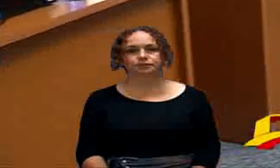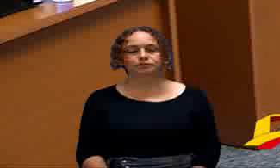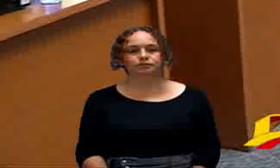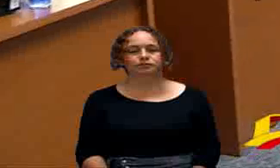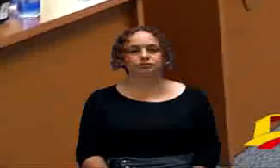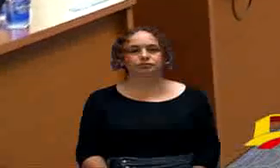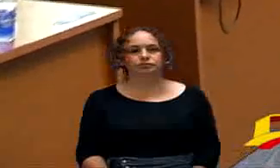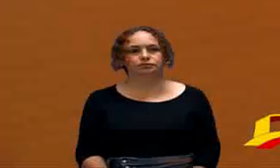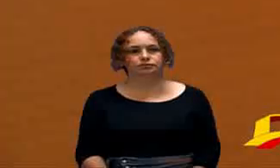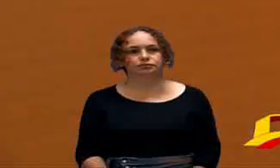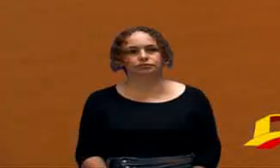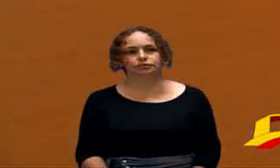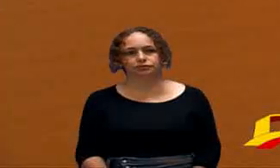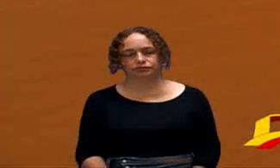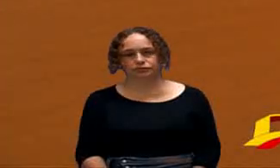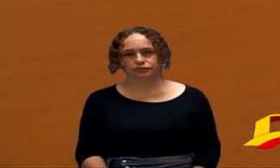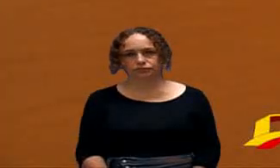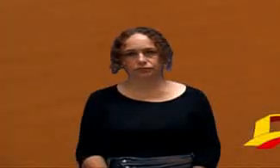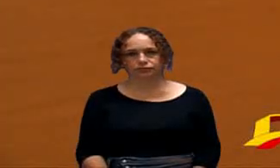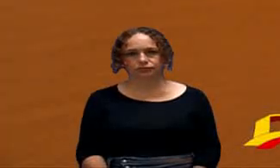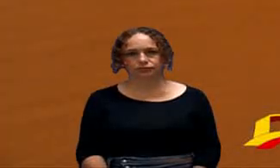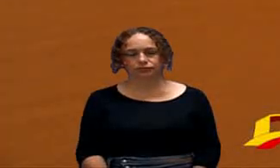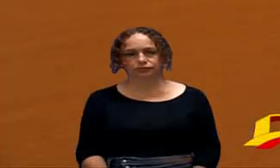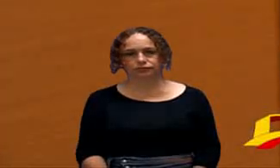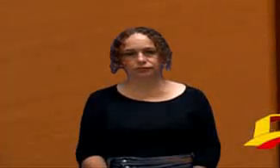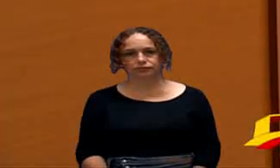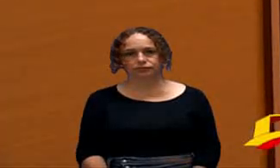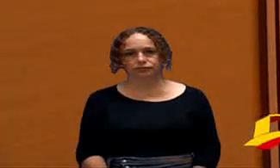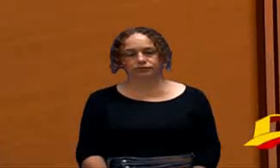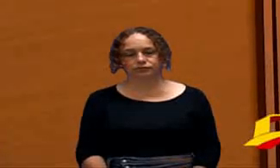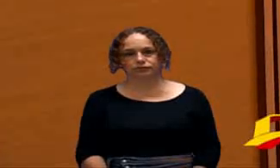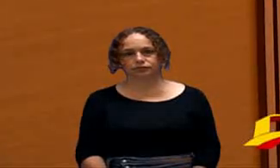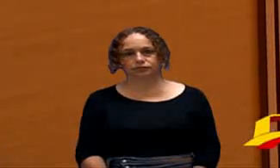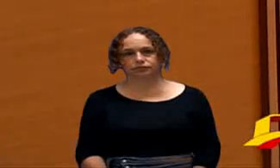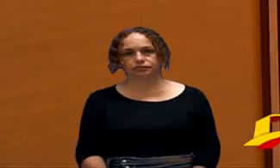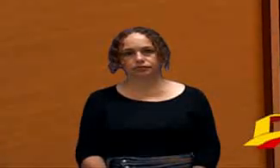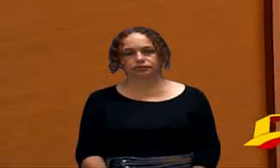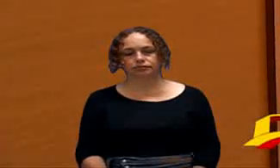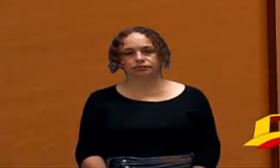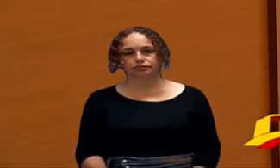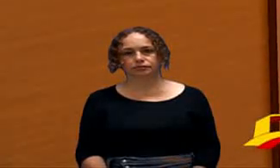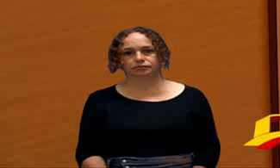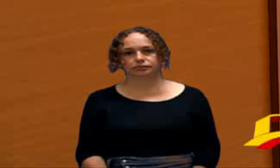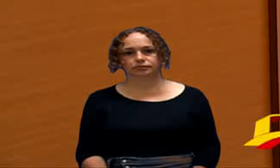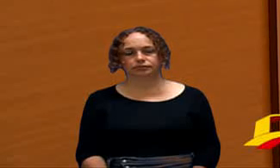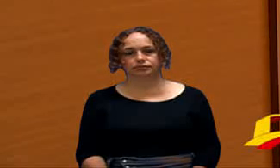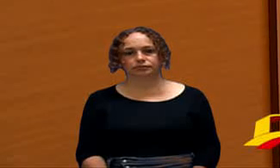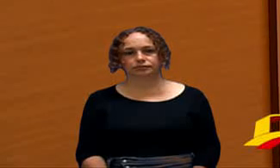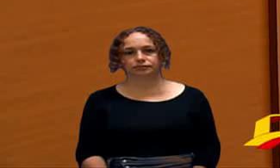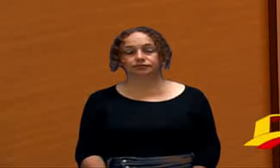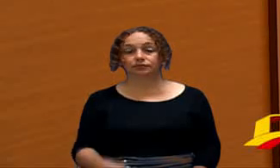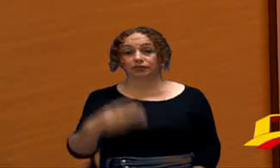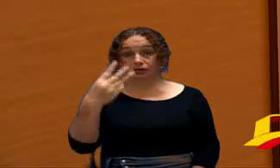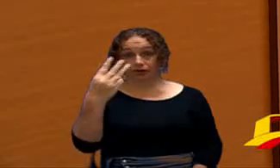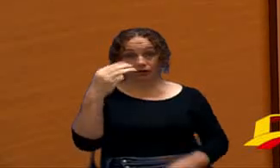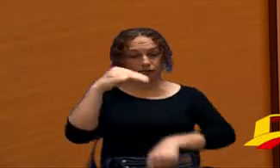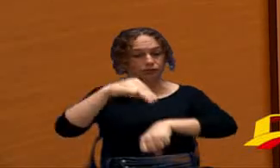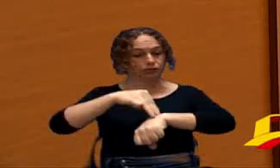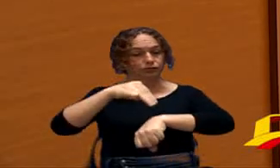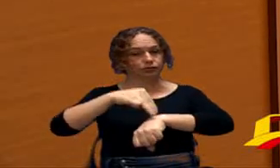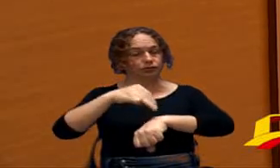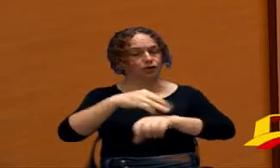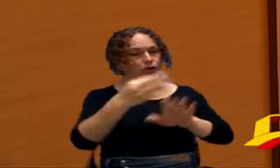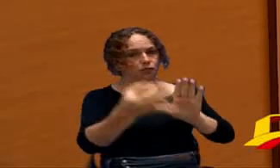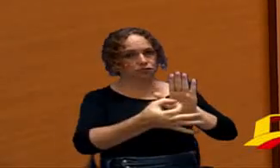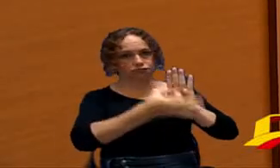Tá. Rony, tem 3 minutos. Sei que o tempo é